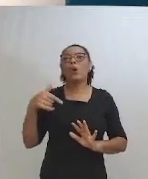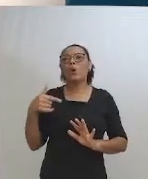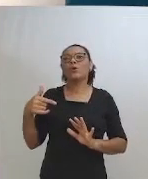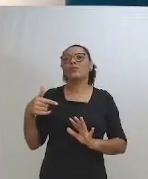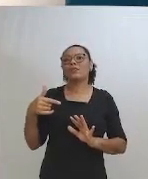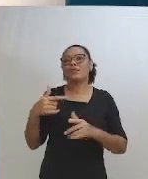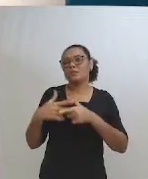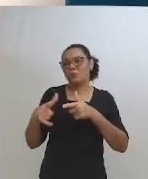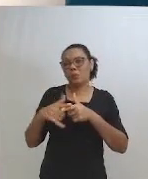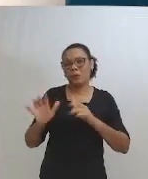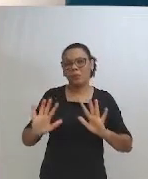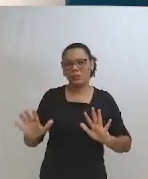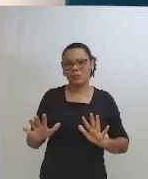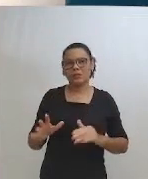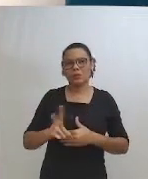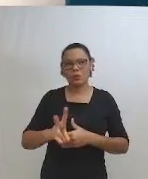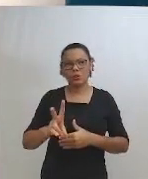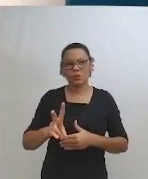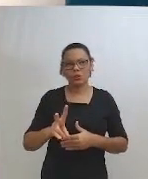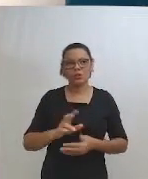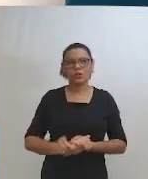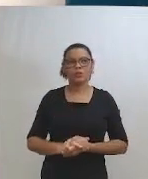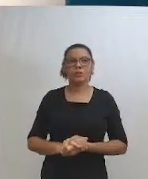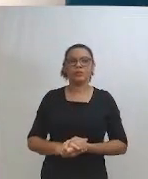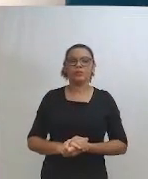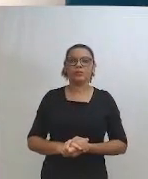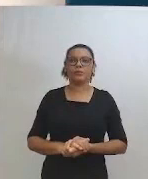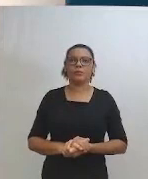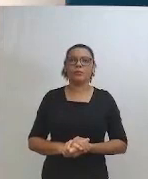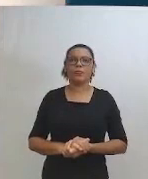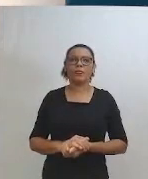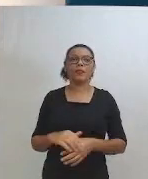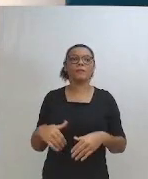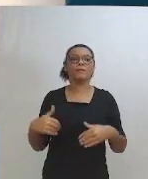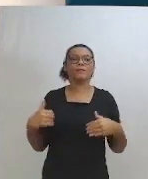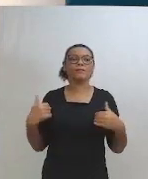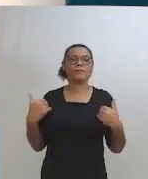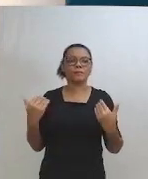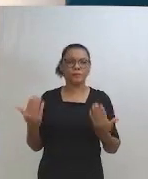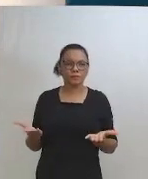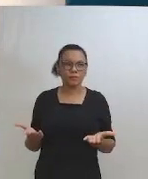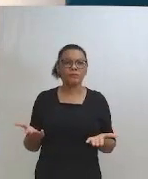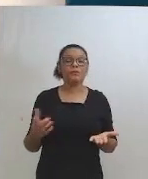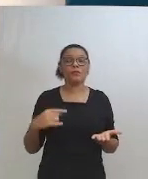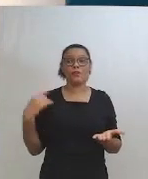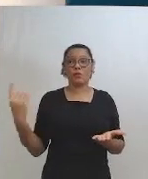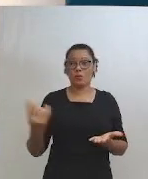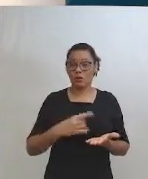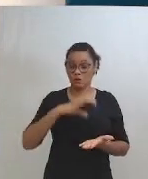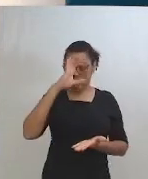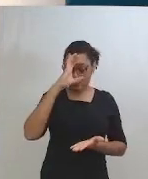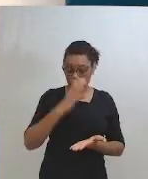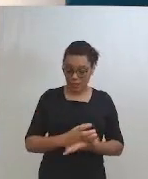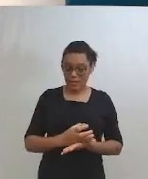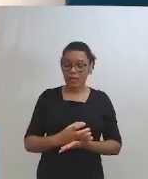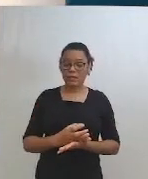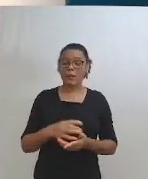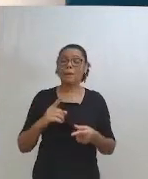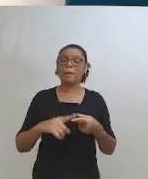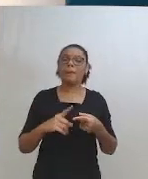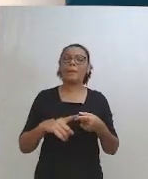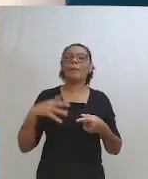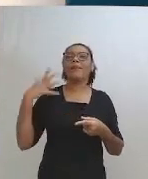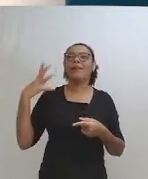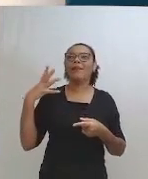prosseguir? Por favor. Pois não. Então, a nossa tese, a primeira tese sustentada, é que a denúncia